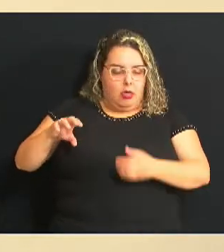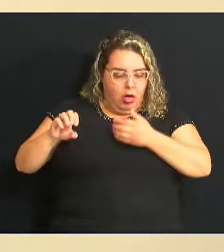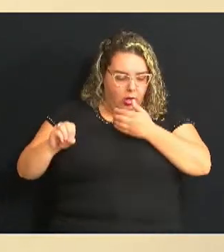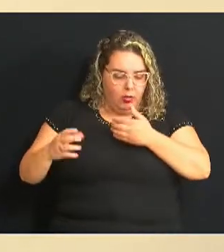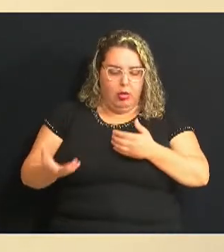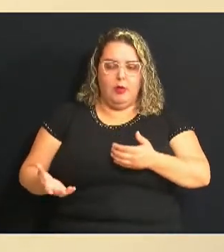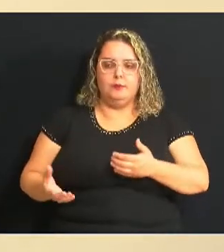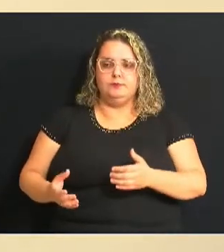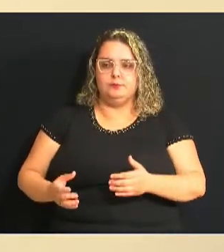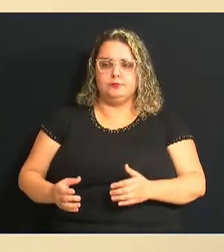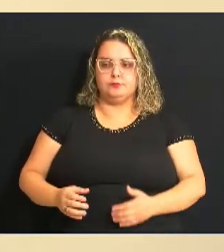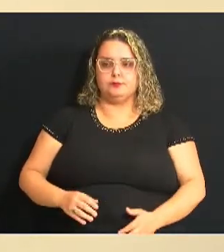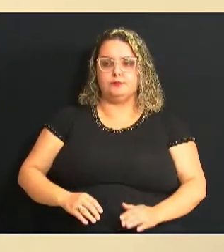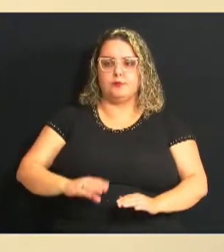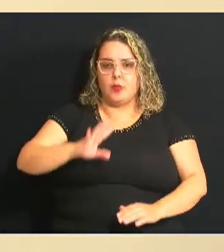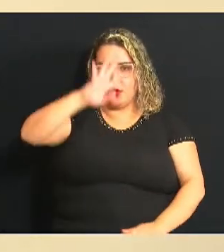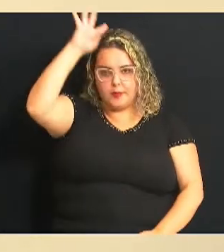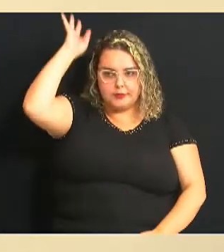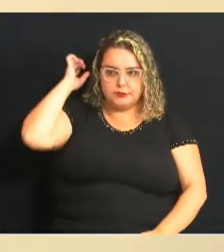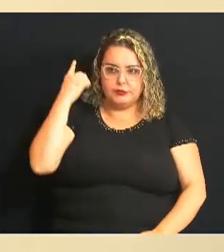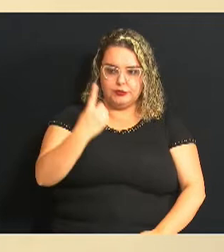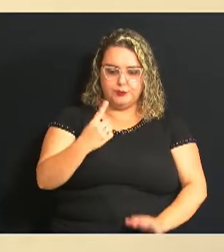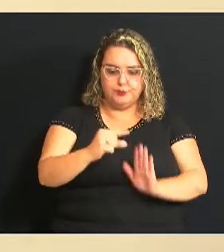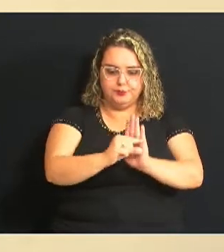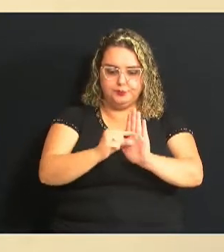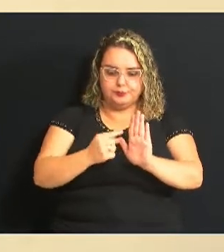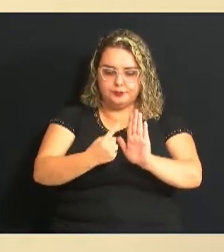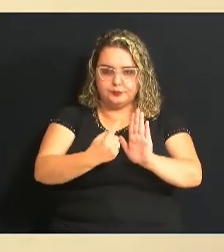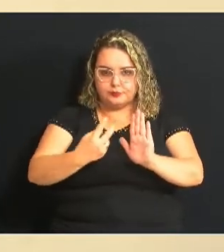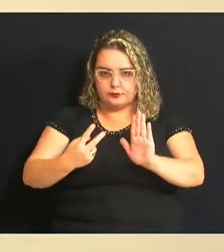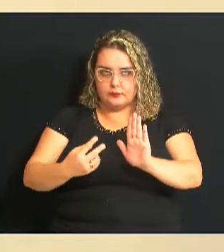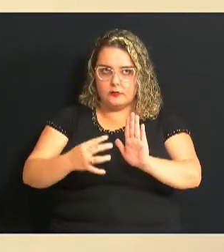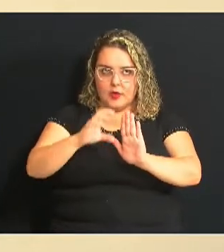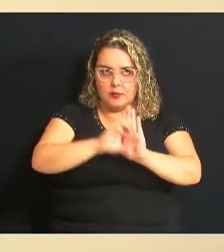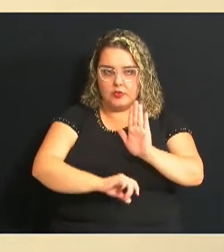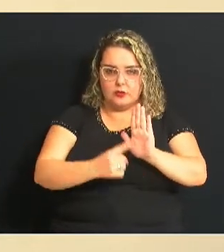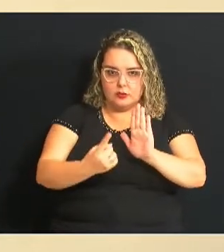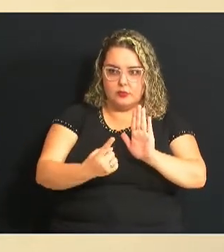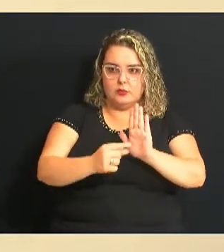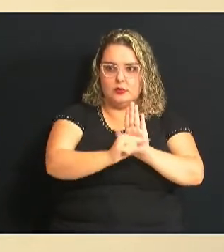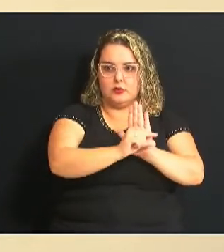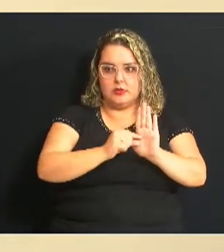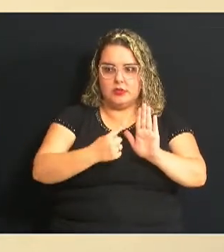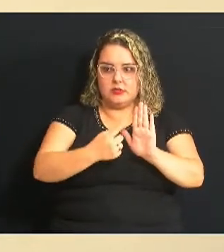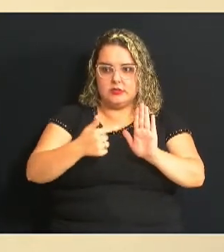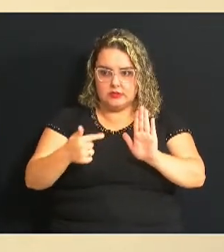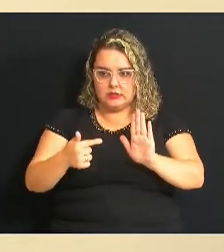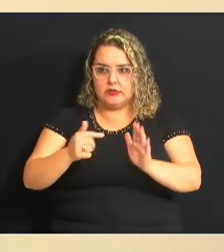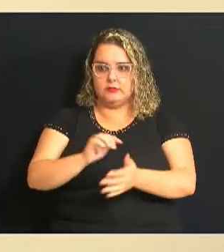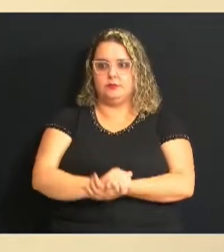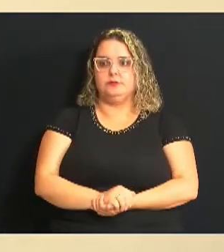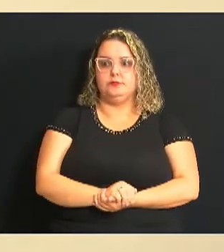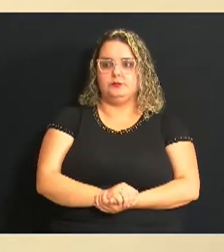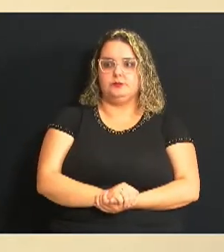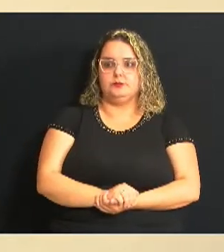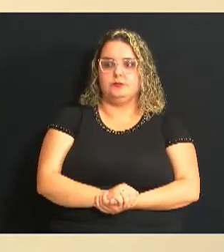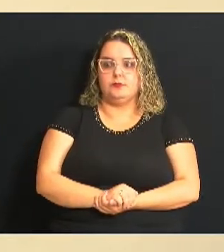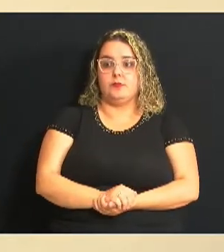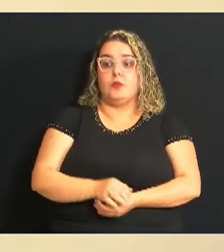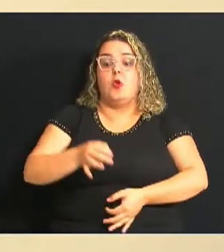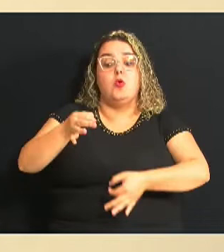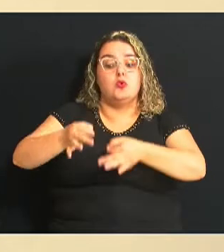nele se descobre a justiça de Deus de fé em fé. Como está escrito, mas o